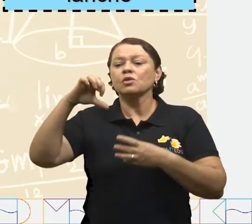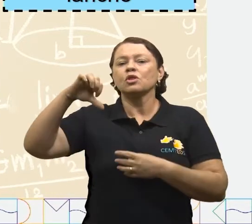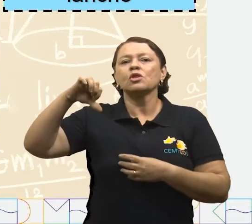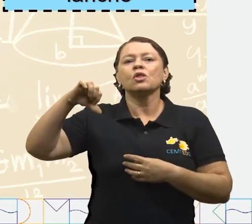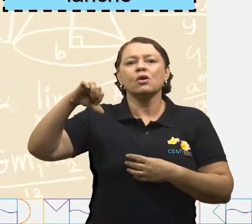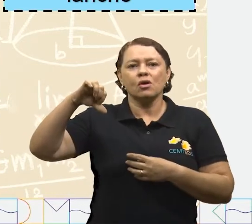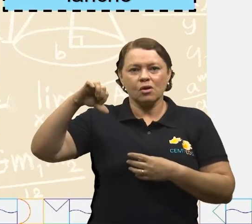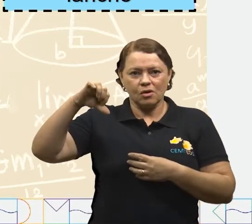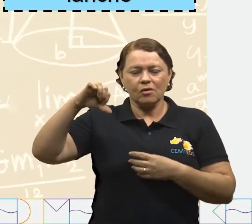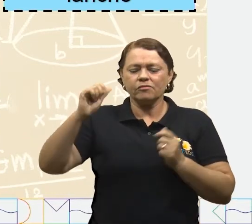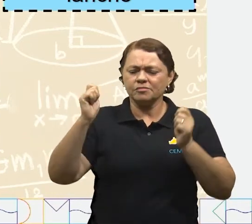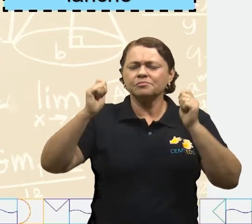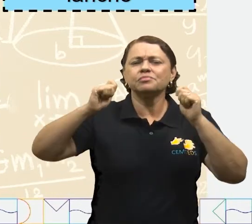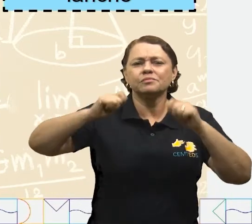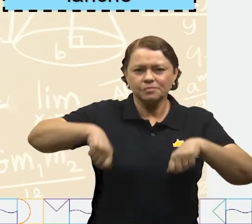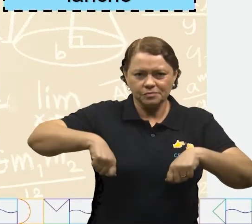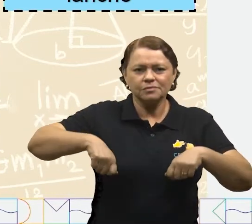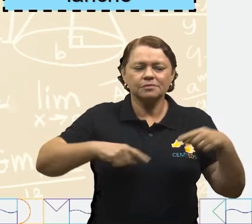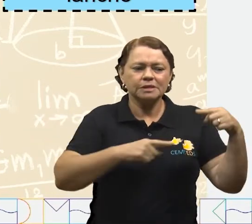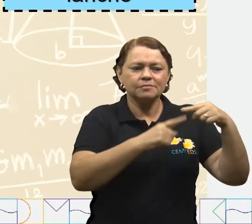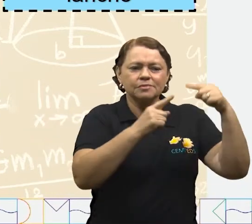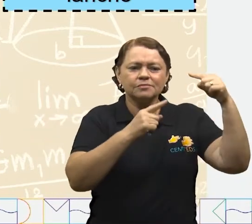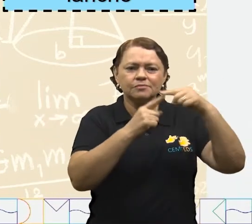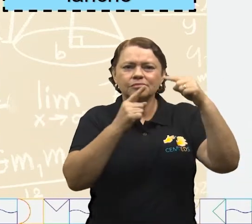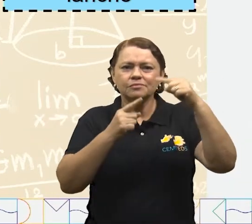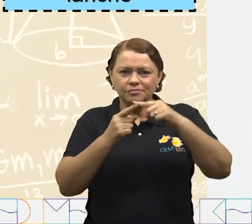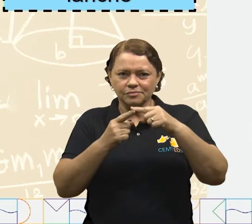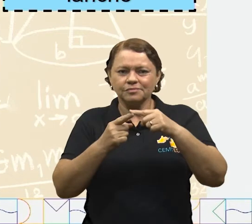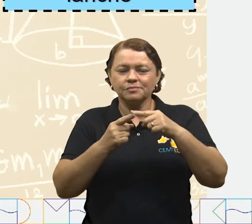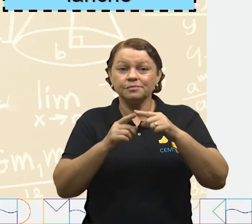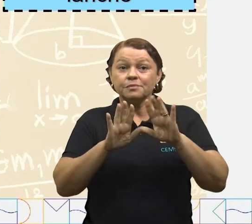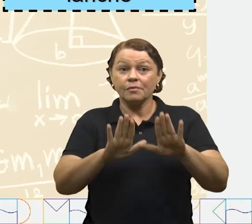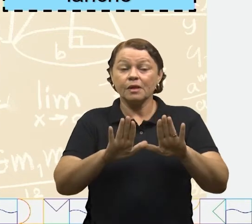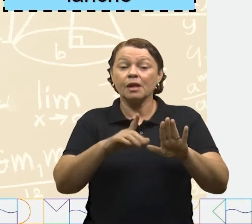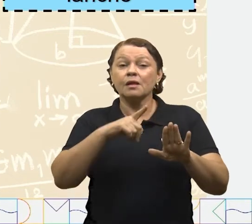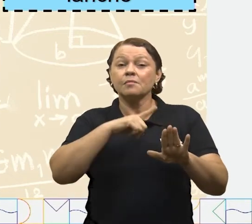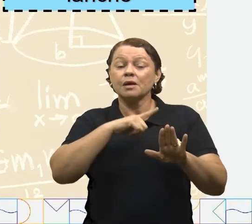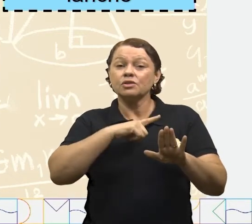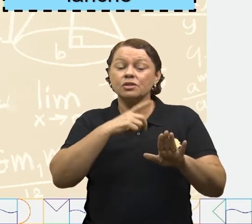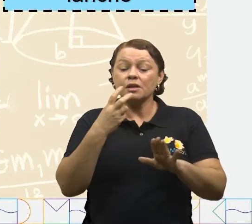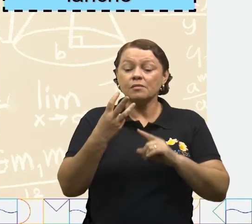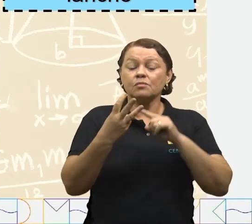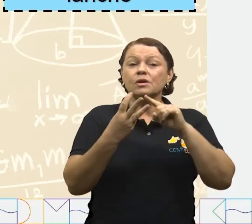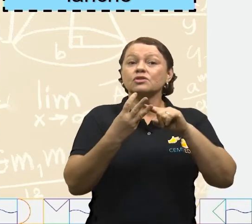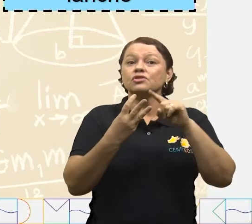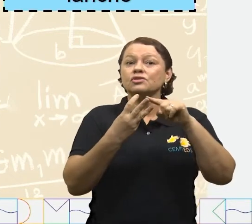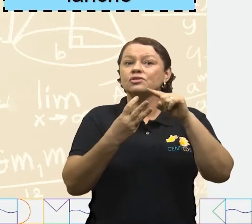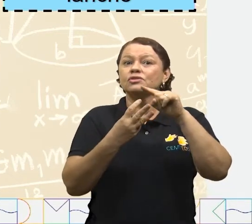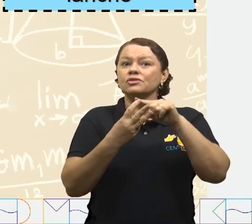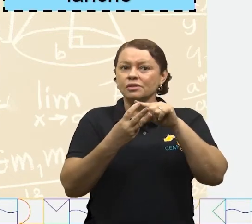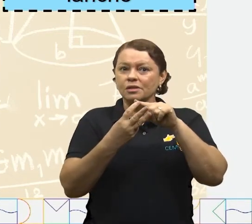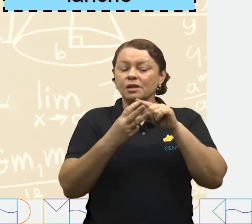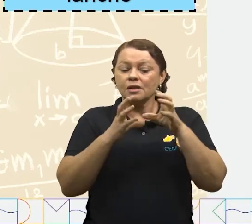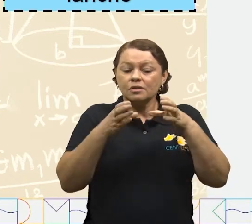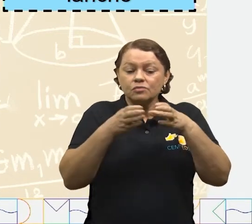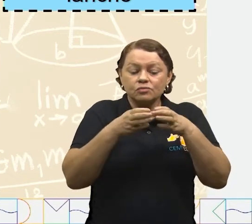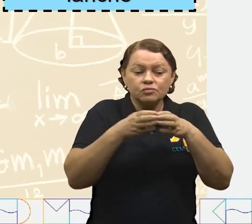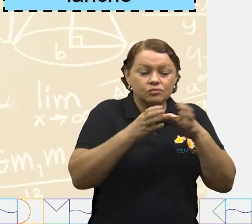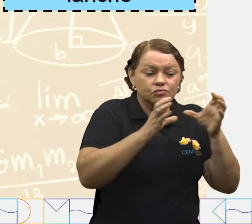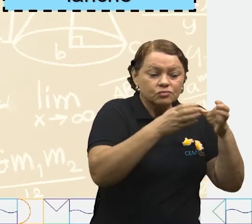nove possibilidades bem aí no Como assim agora nós temos mais três elementos do grupo